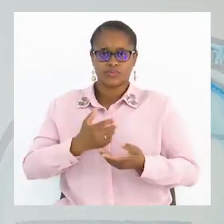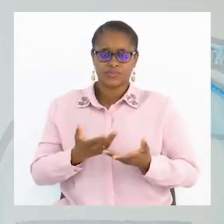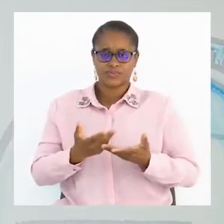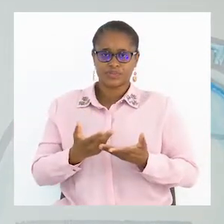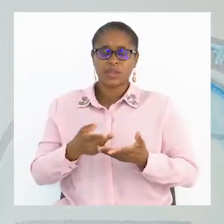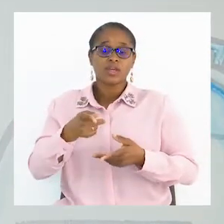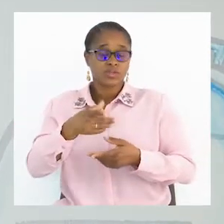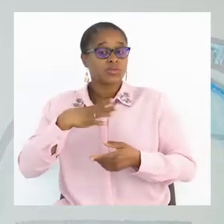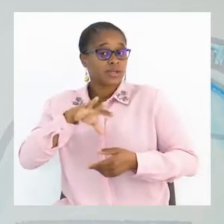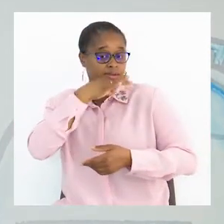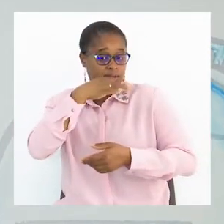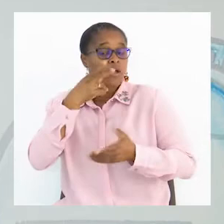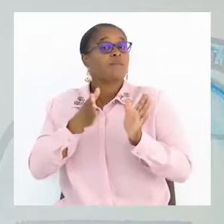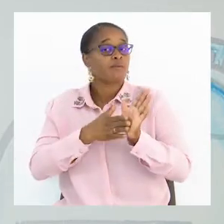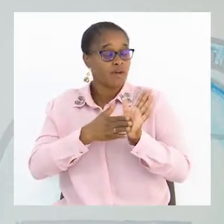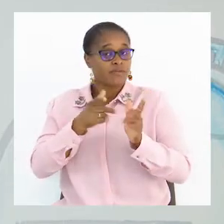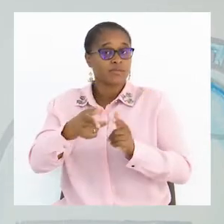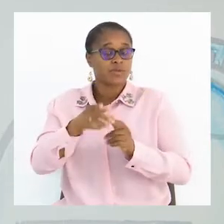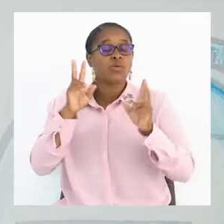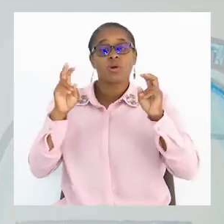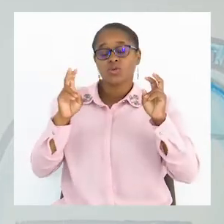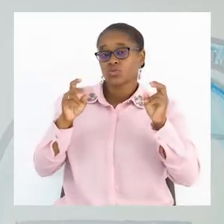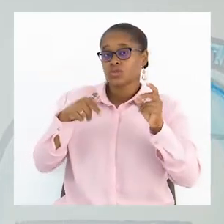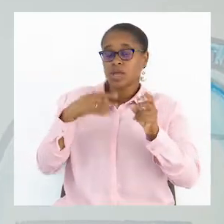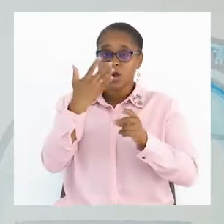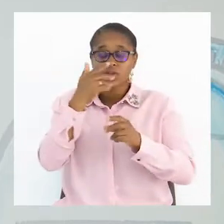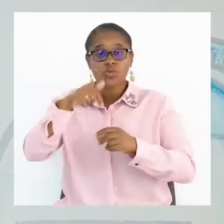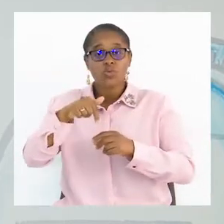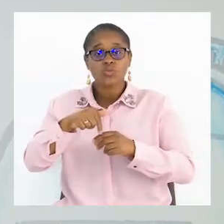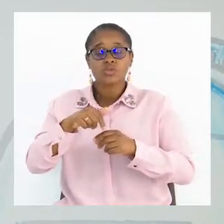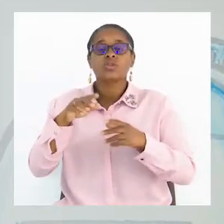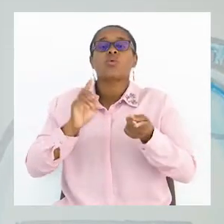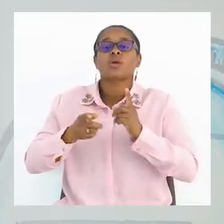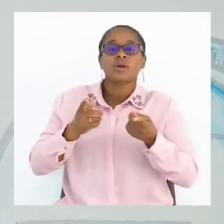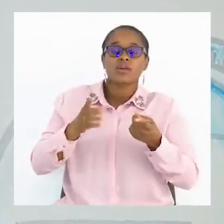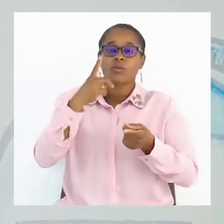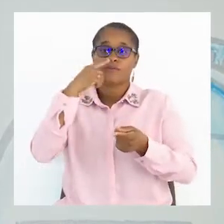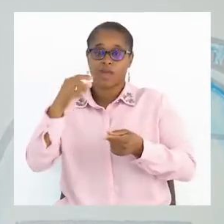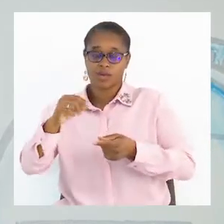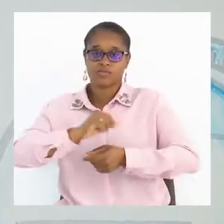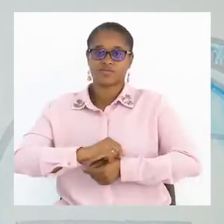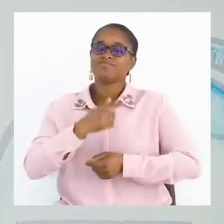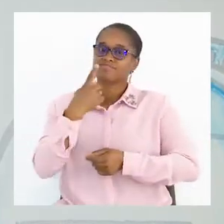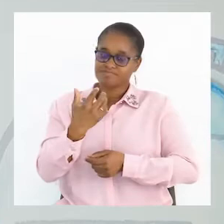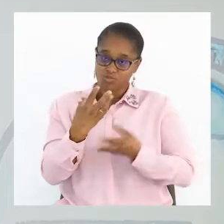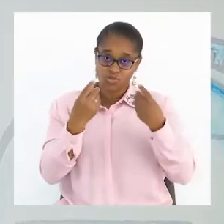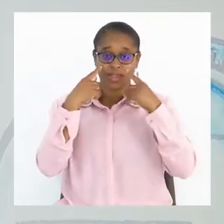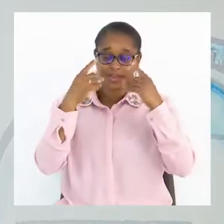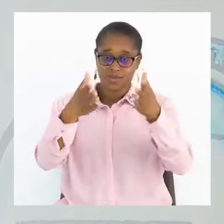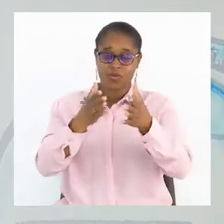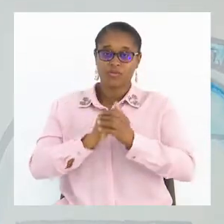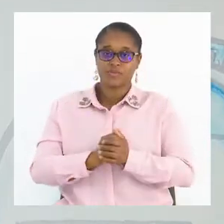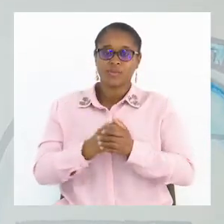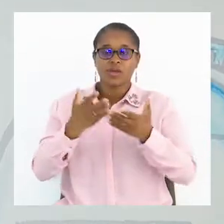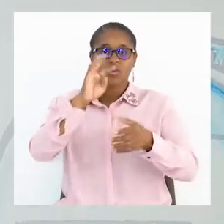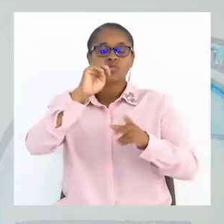quer dizer que provavelmente o assunto da nossa aula de hoje é sobre o quê? Sobre verbos. Muita atenção. Vamos